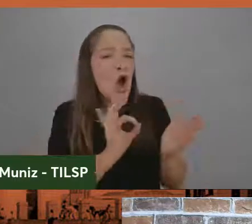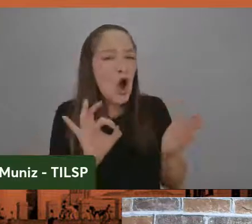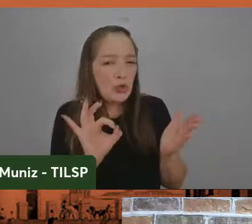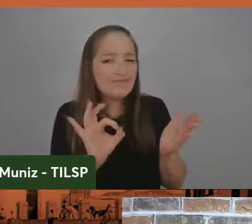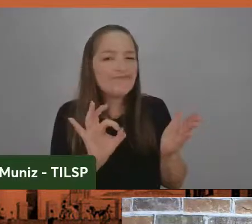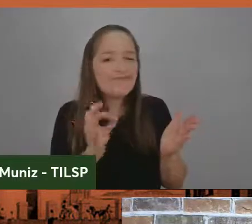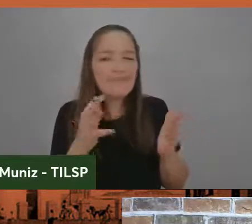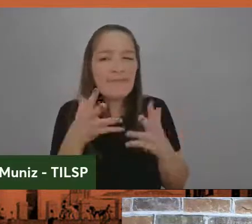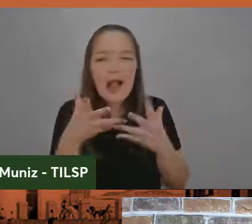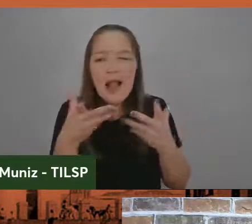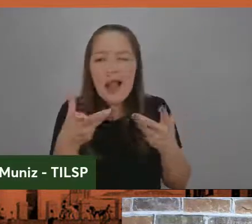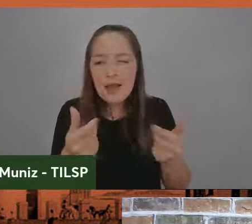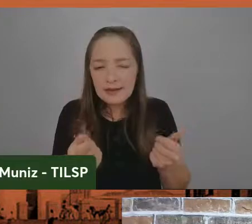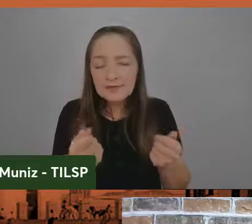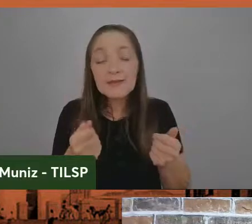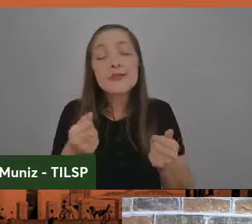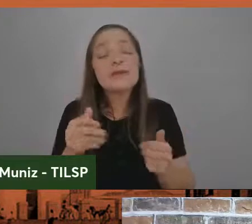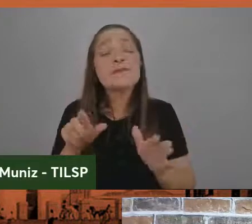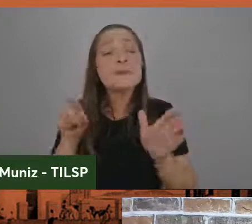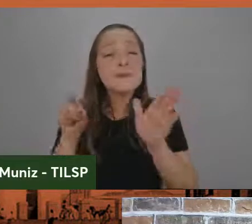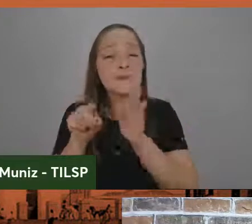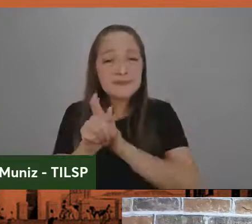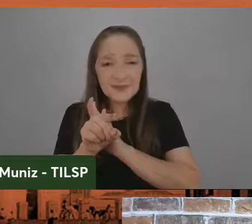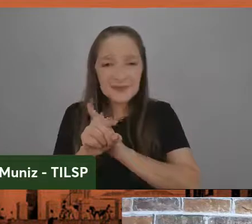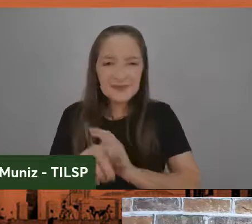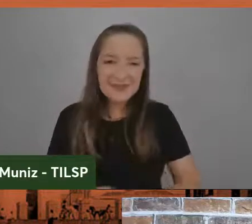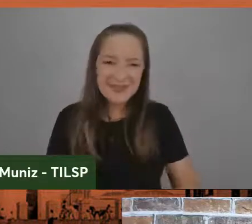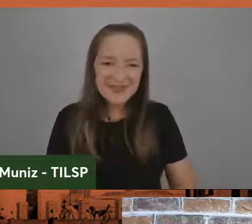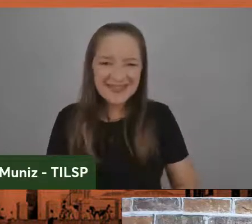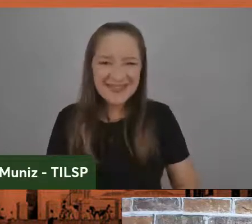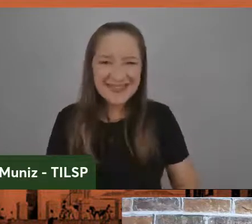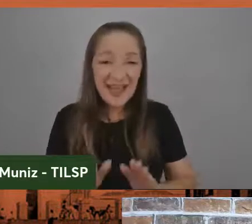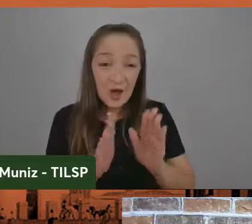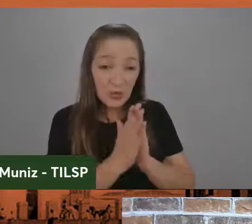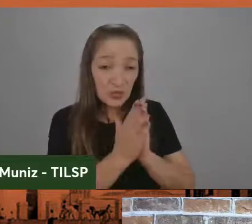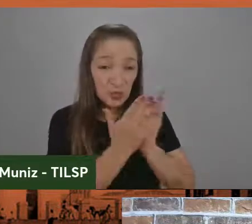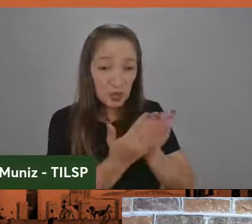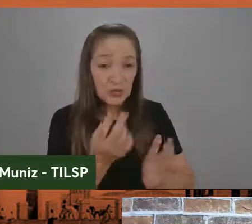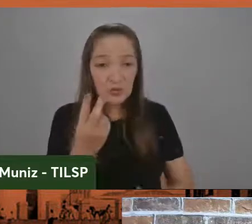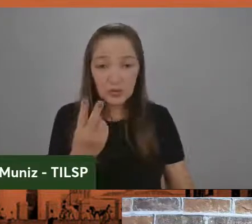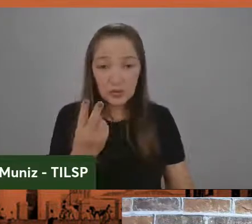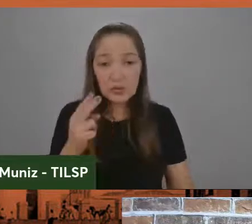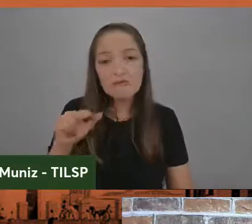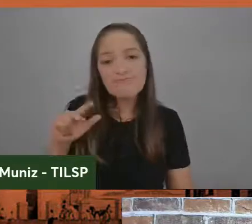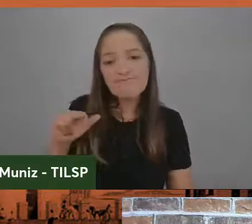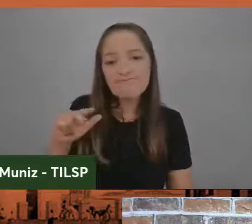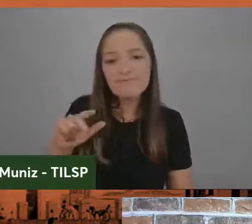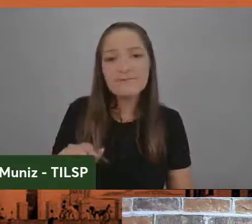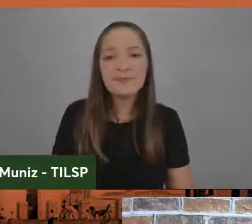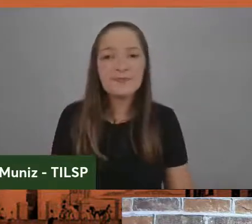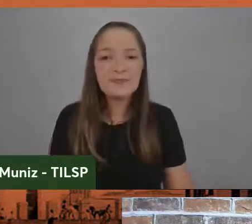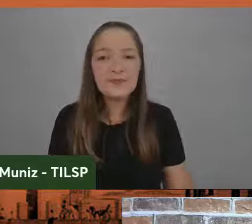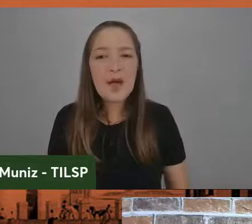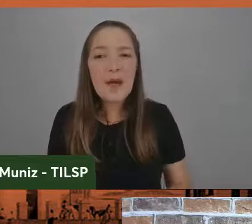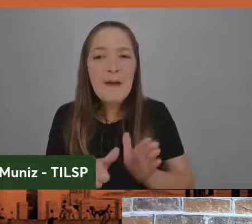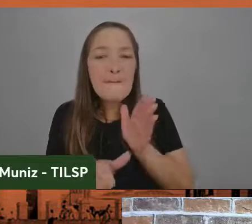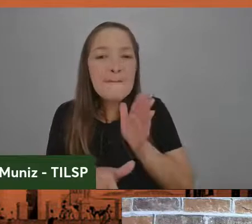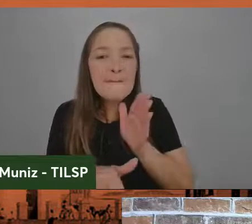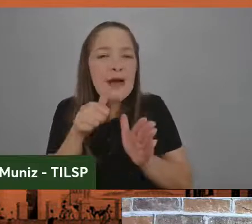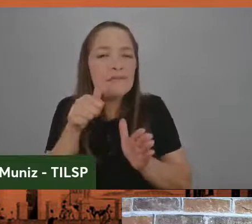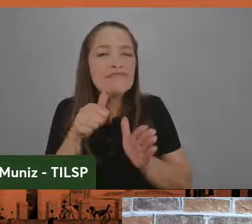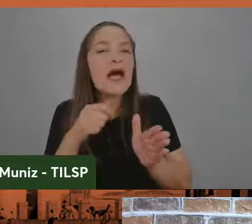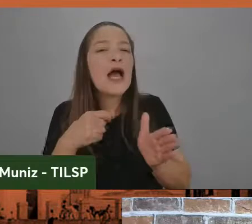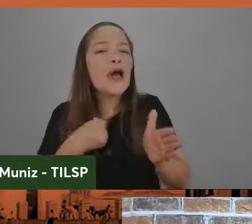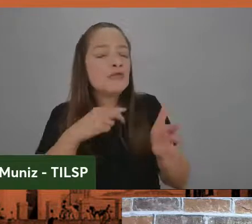perguntar o seguinte, né, que o livro, o Dois Irmãos, ele... Né, a primeira vez que eu li, eu